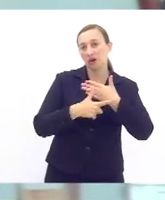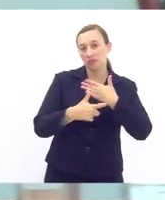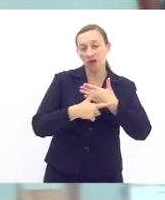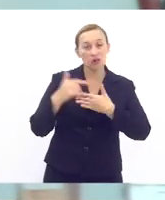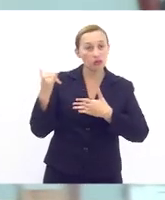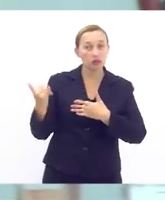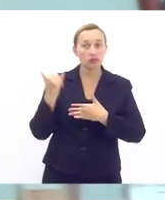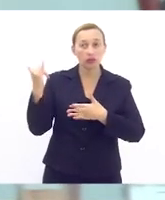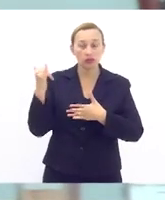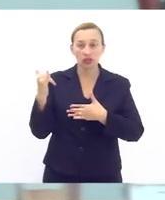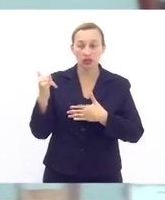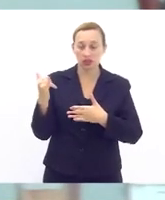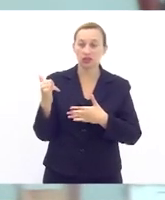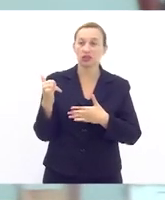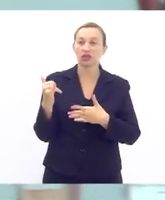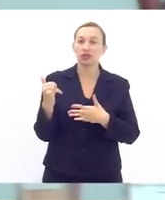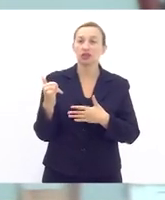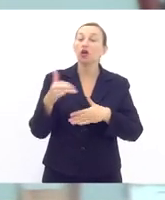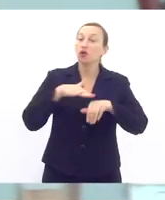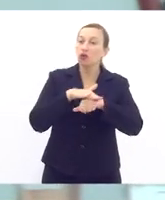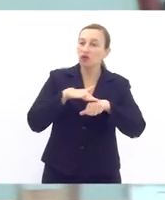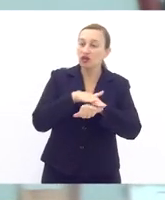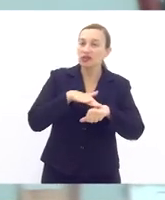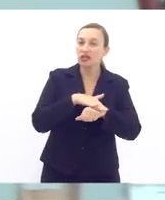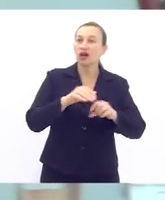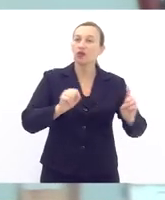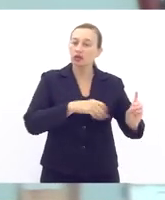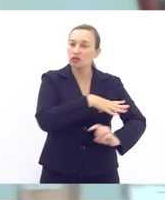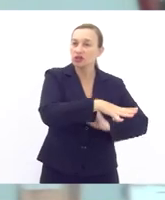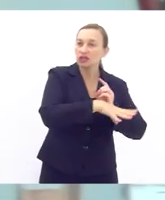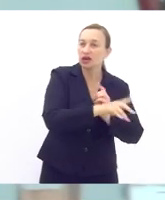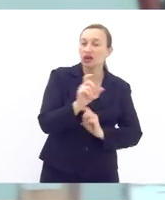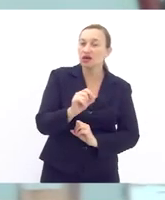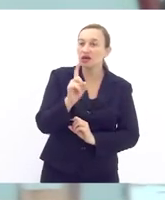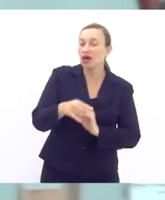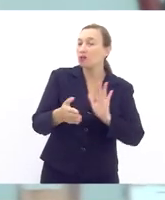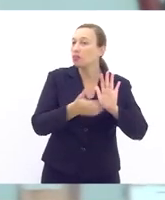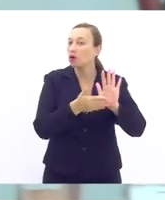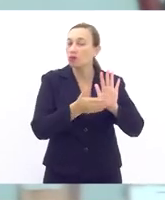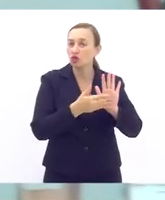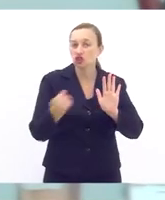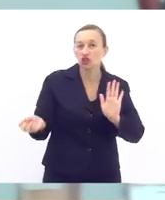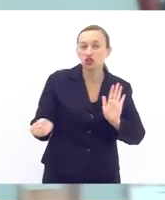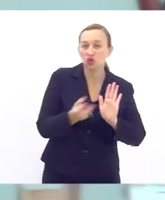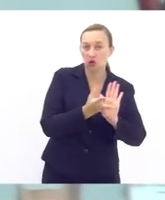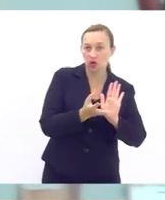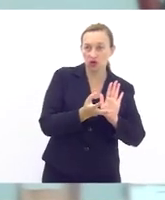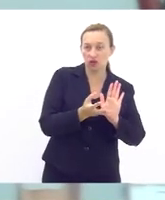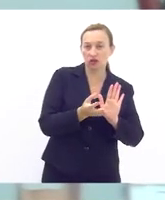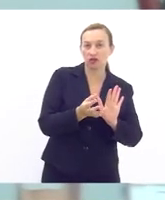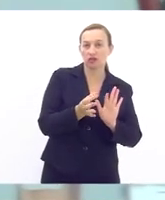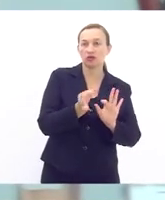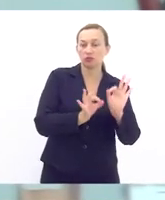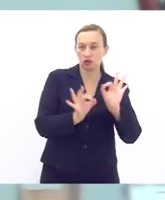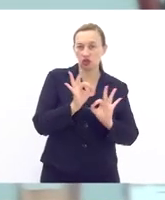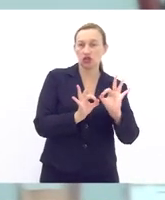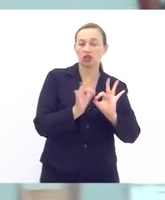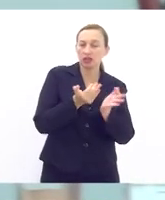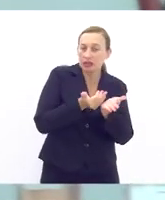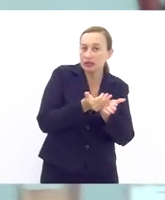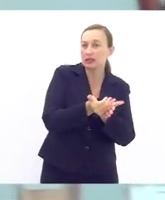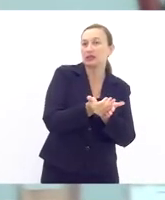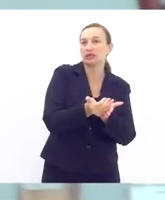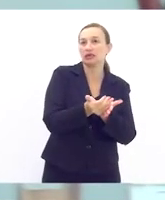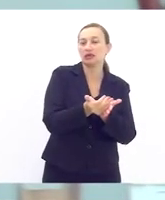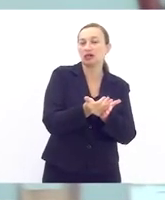processo de conversar com a sociedade que é de propor projeto entregar pra gente a gente tem conversado isso com o comitê